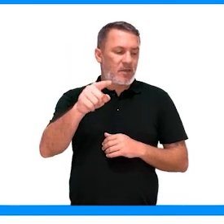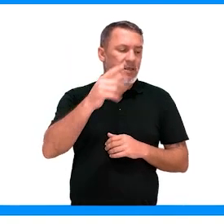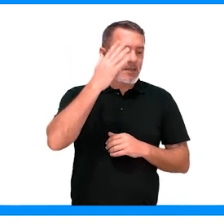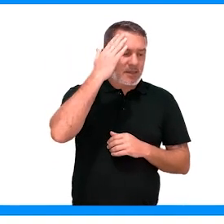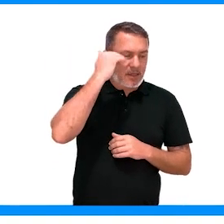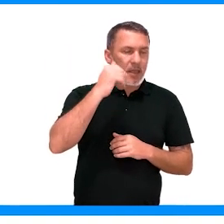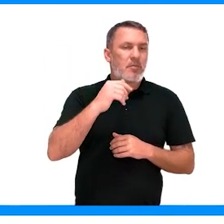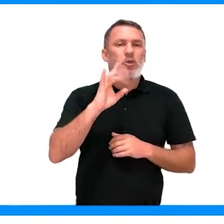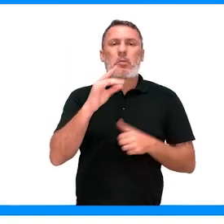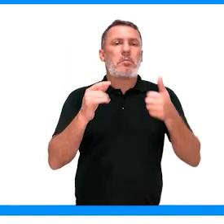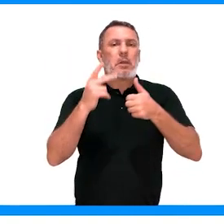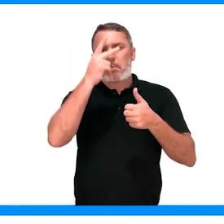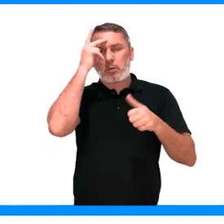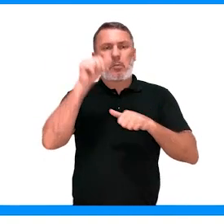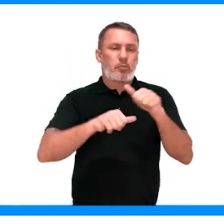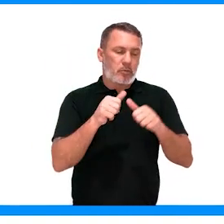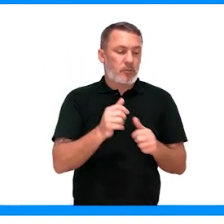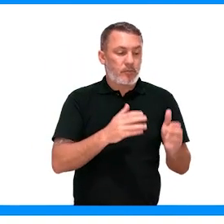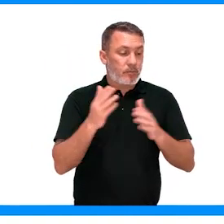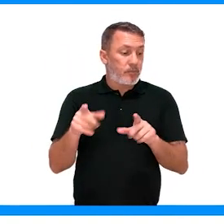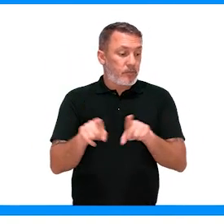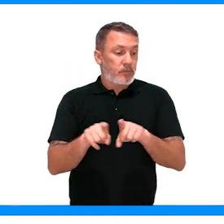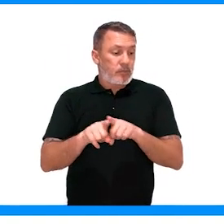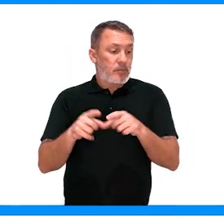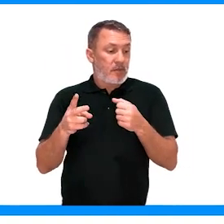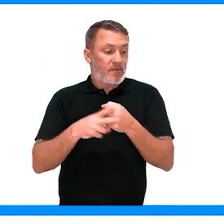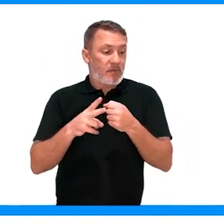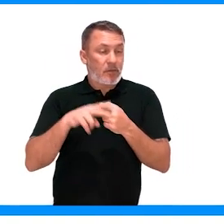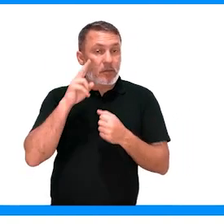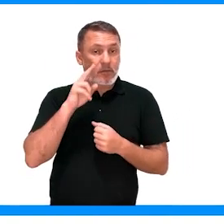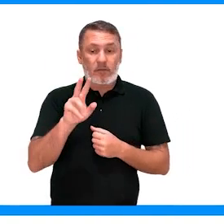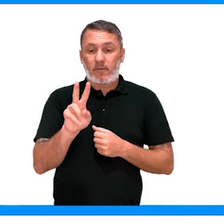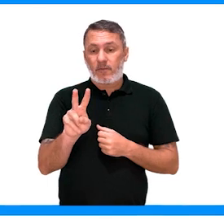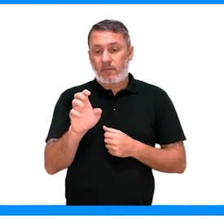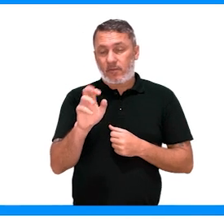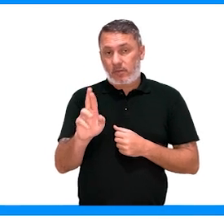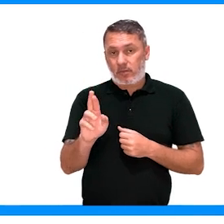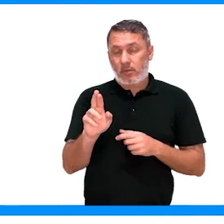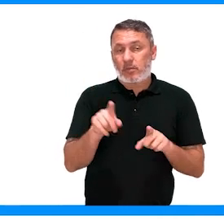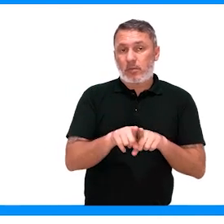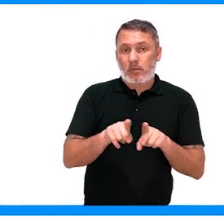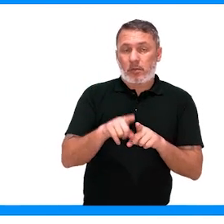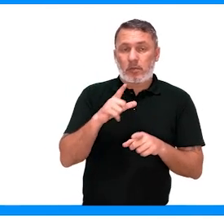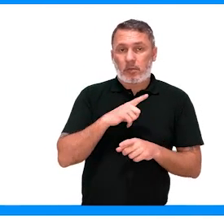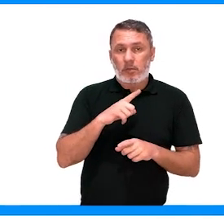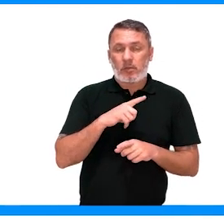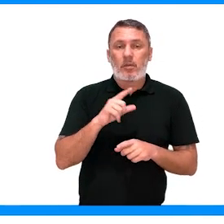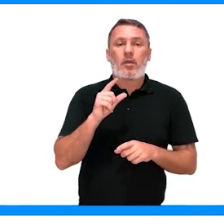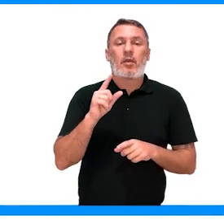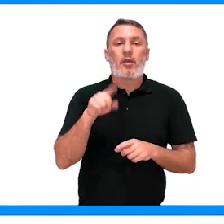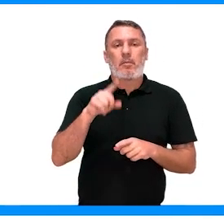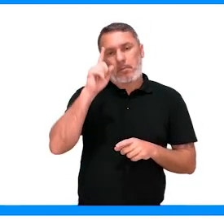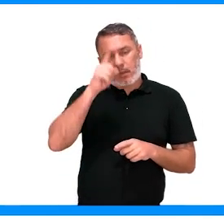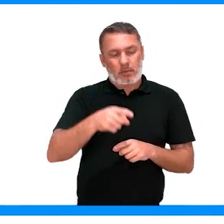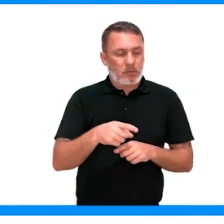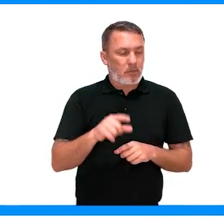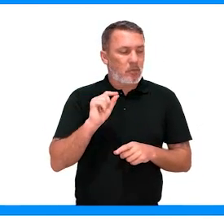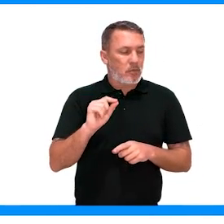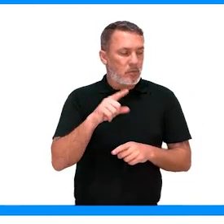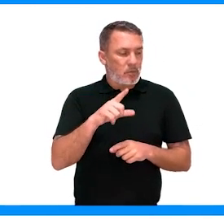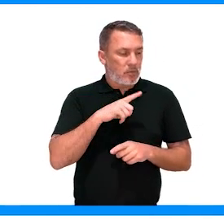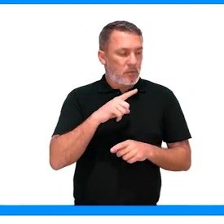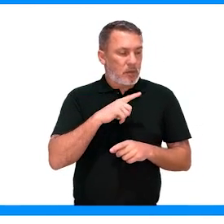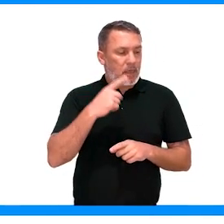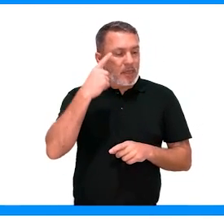a primeira pessoa que é um pouquinho diferente. Esse verbo também, ele pode ser no imperativo.